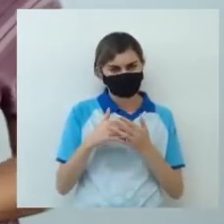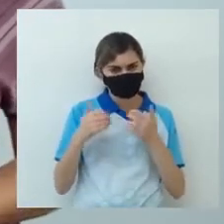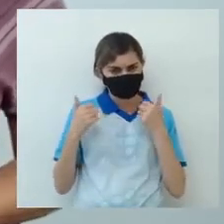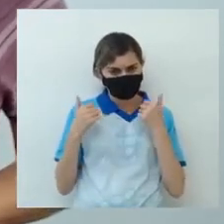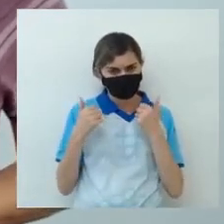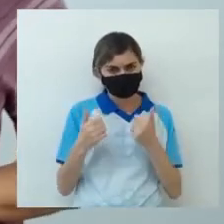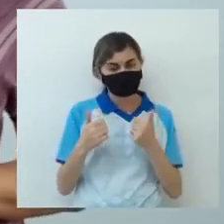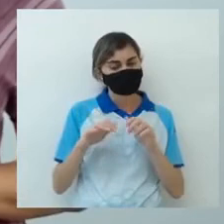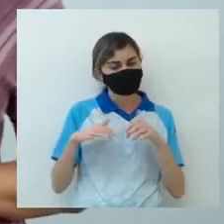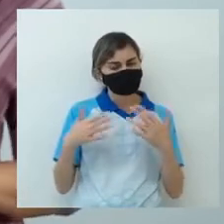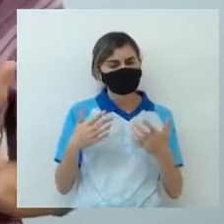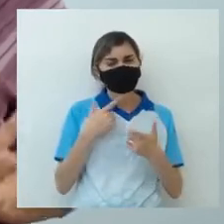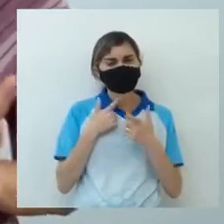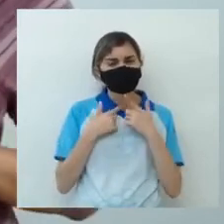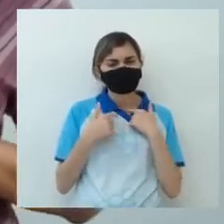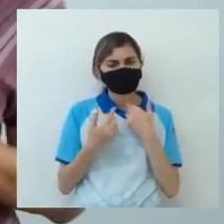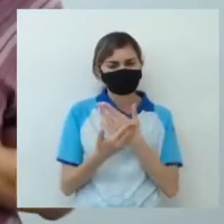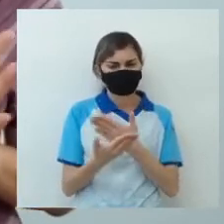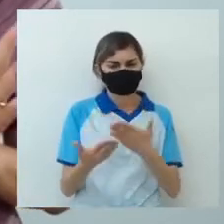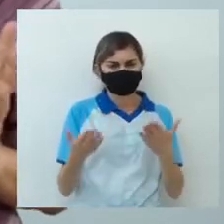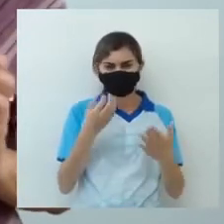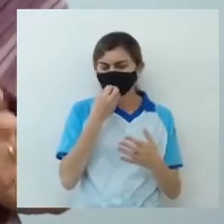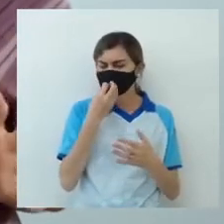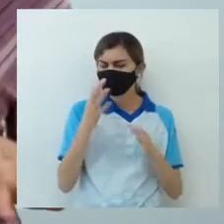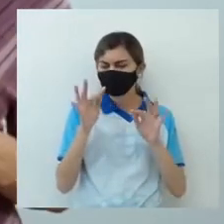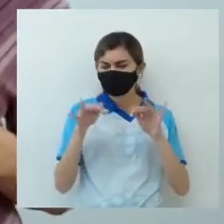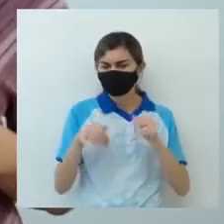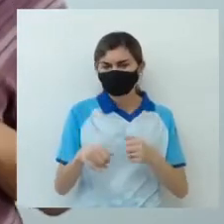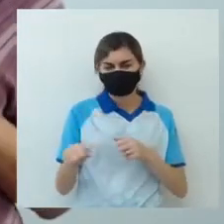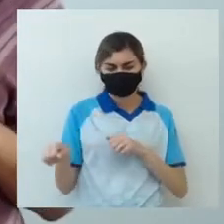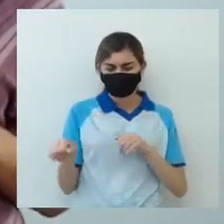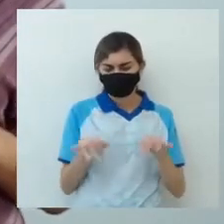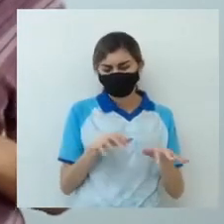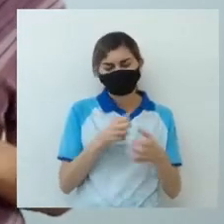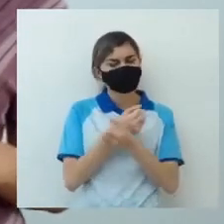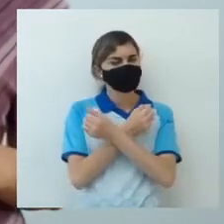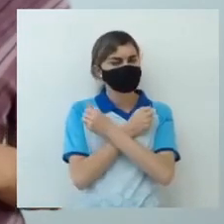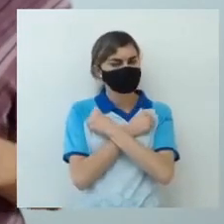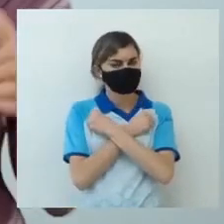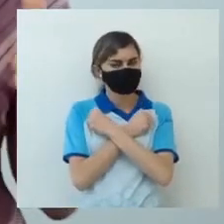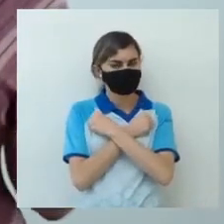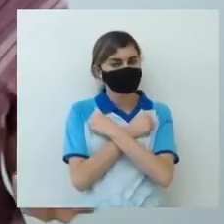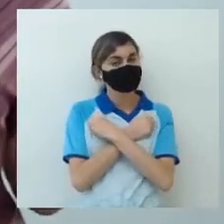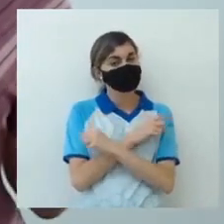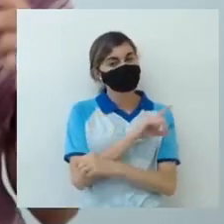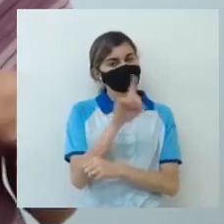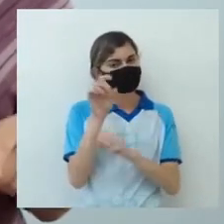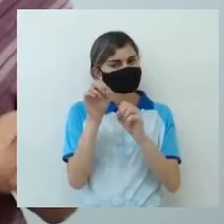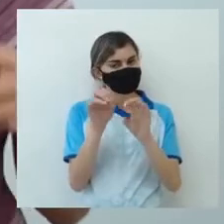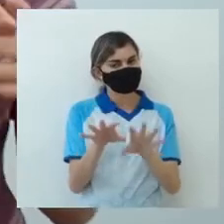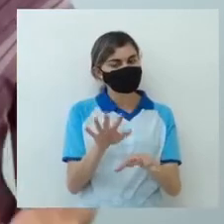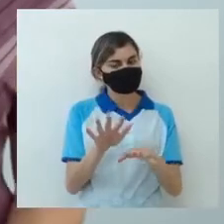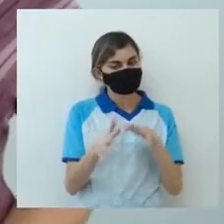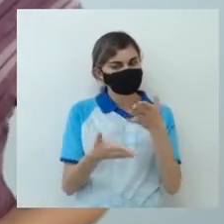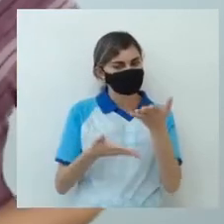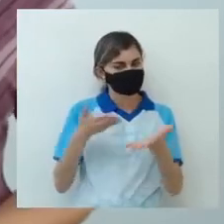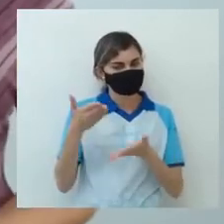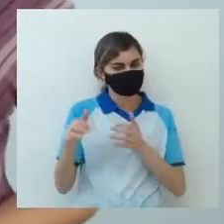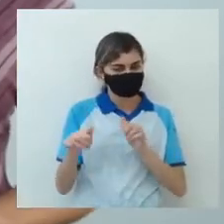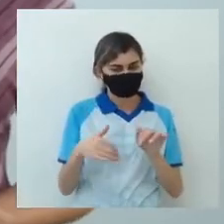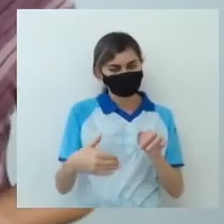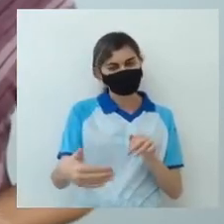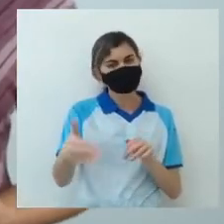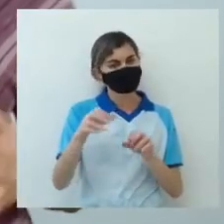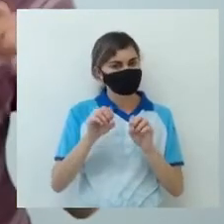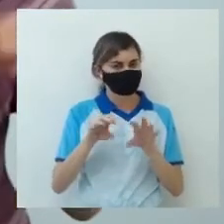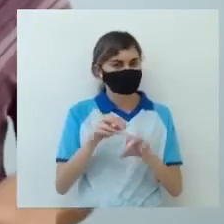bom? Então eu quero desejar para vocês um bom fim de semana, um abraço bem apertado, fiquem com Deus, se cuidem e próxima semana temos mais